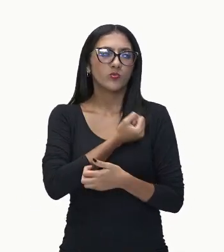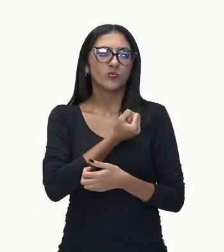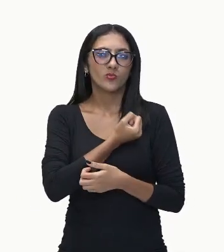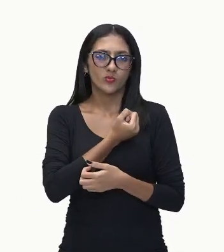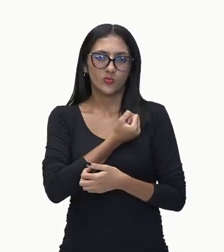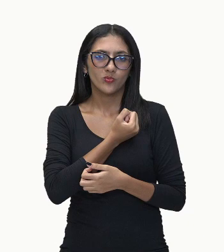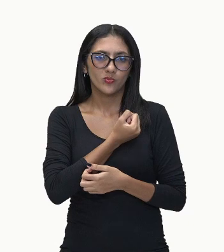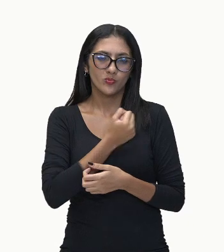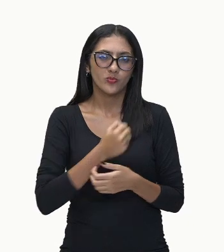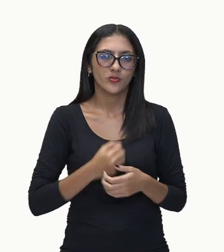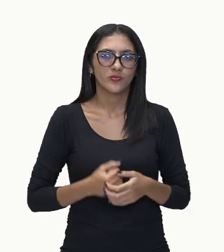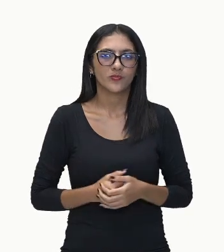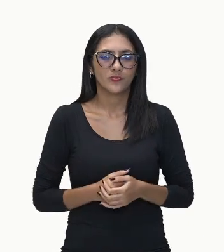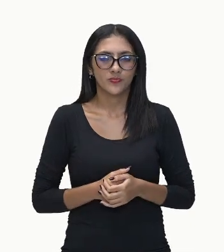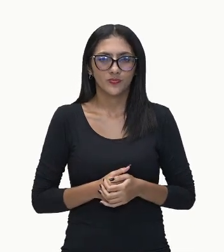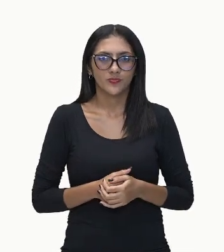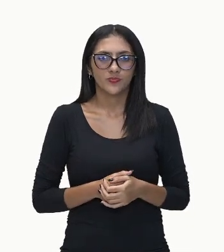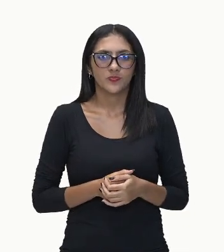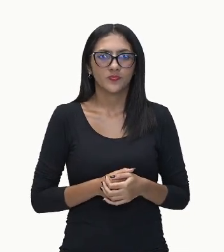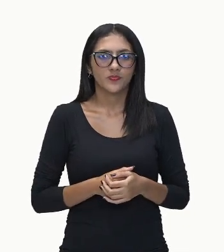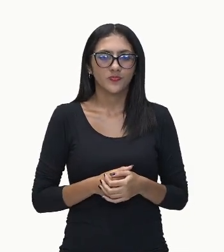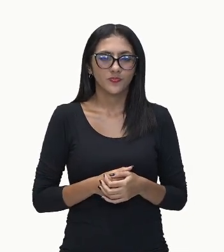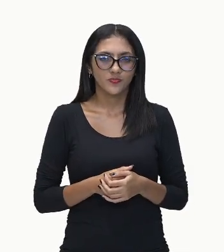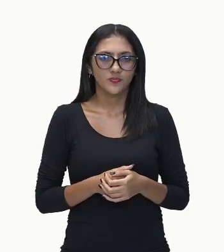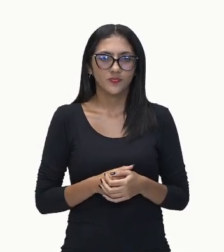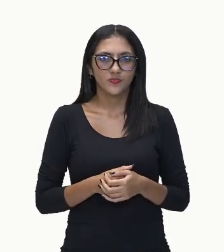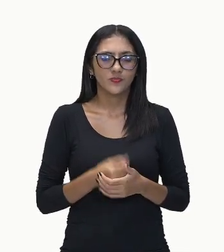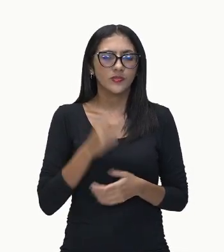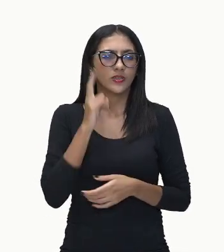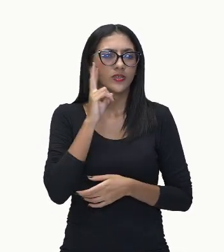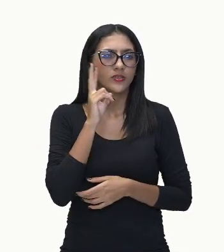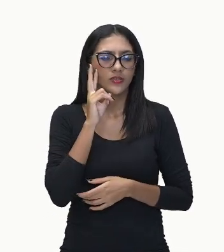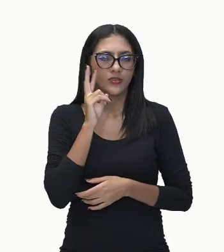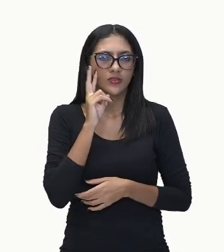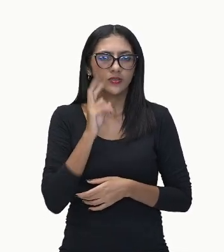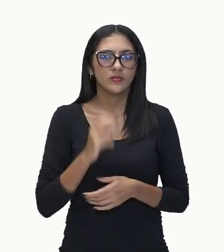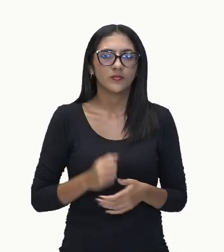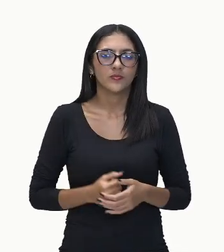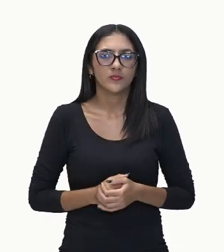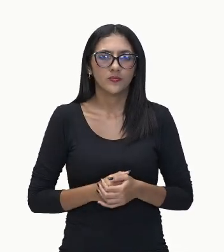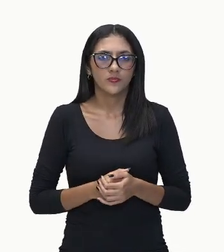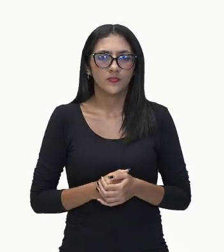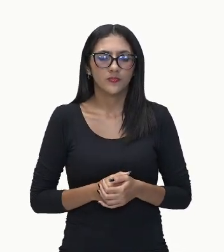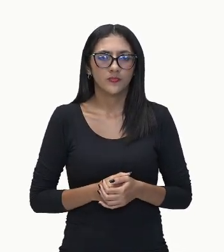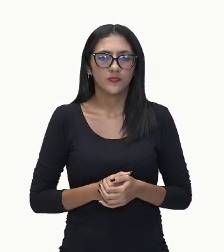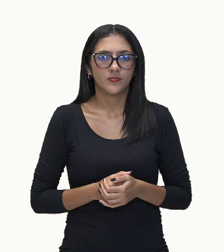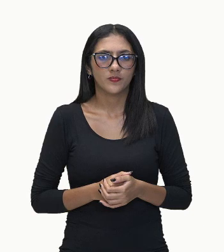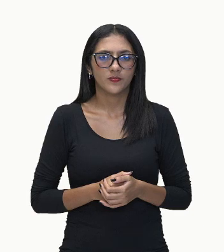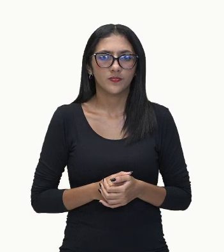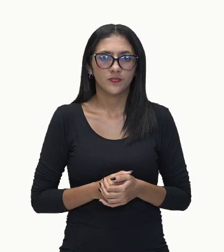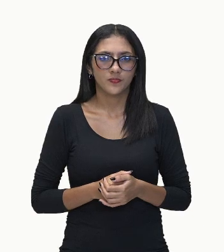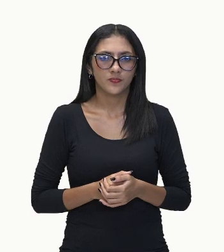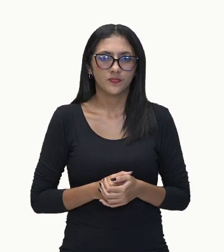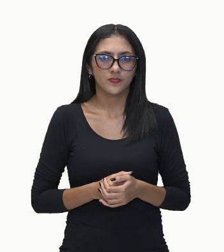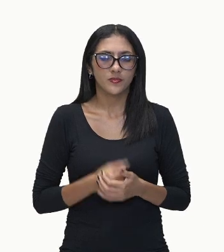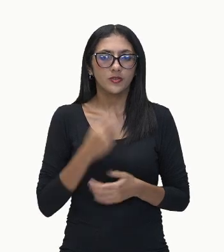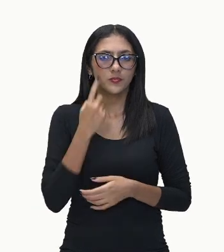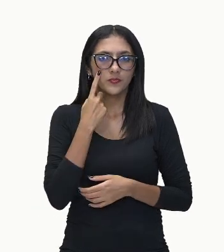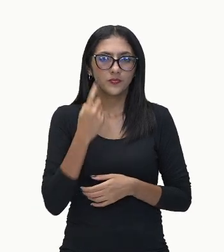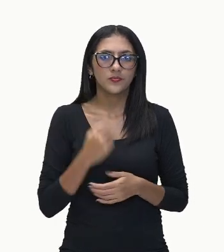termo do coeficiente linear do nosso polinômio em outras palavras esse cara aqui ó ele na verdade ele é